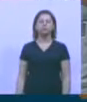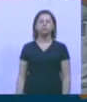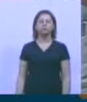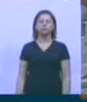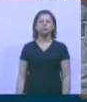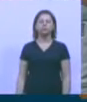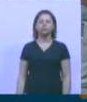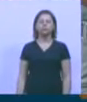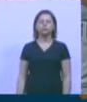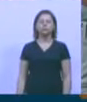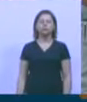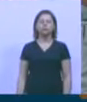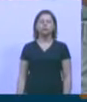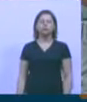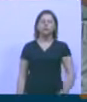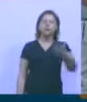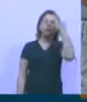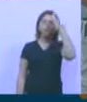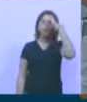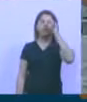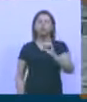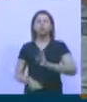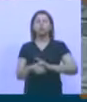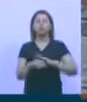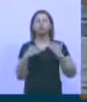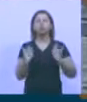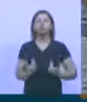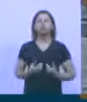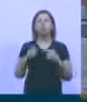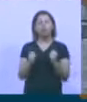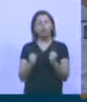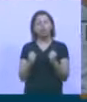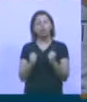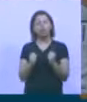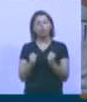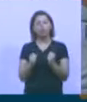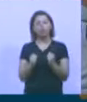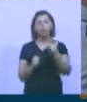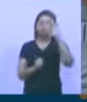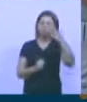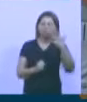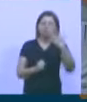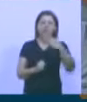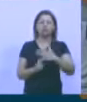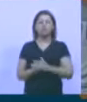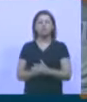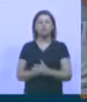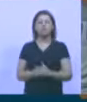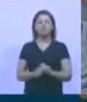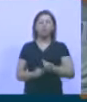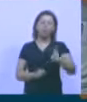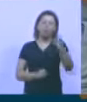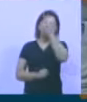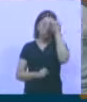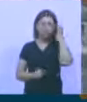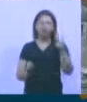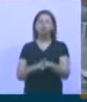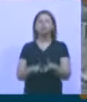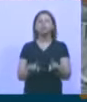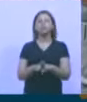can be transmitted. Sabemos que doenças físicas podem ser transmitidas. If one of the parents has AIDS,